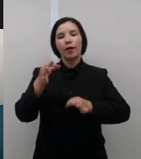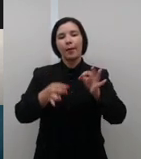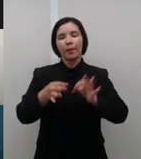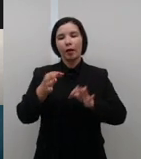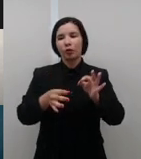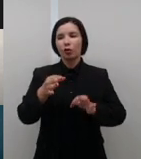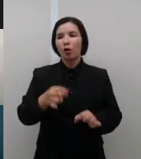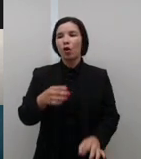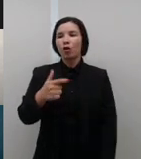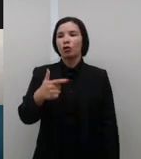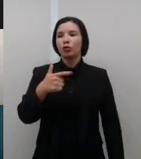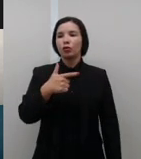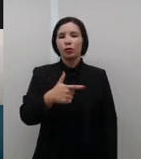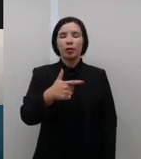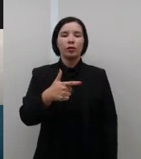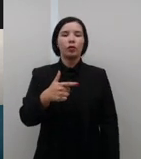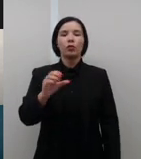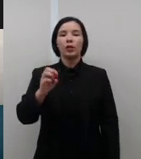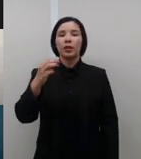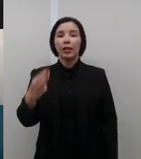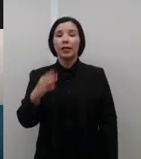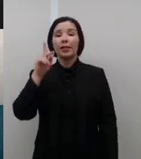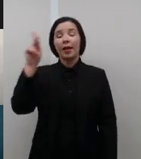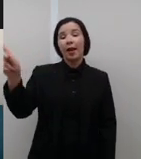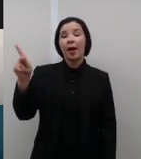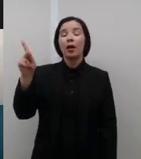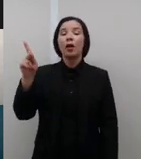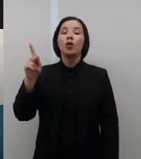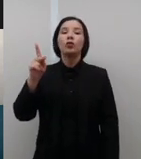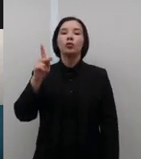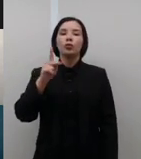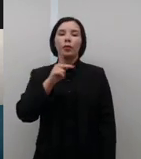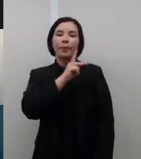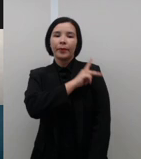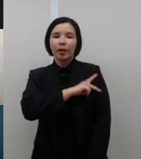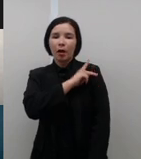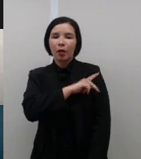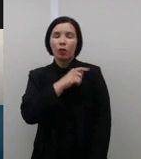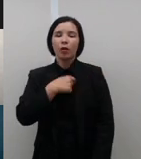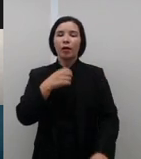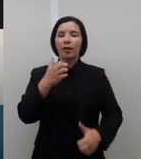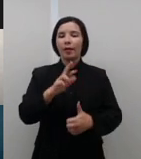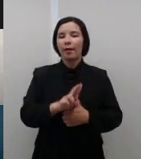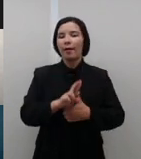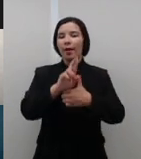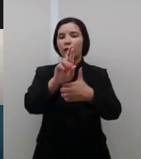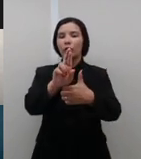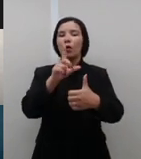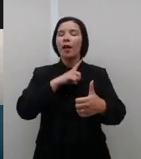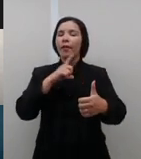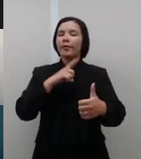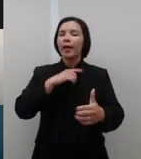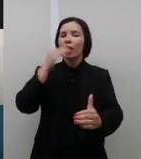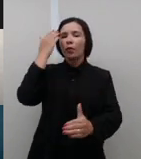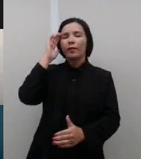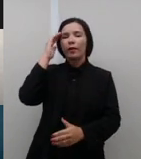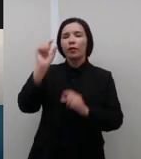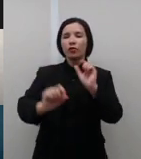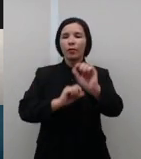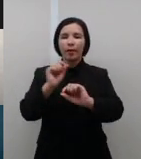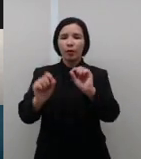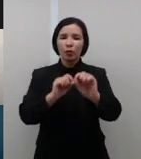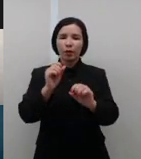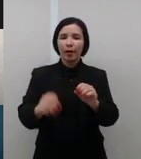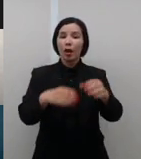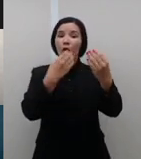62-203 Piauí, já citado pela eminente relatora, esta Corte tem um entendimento de que, em concurso